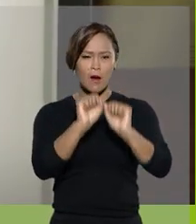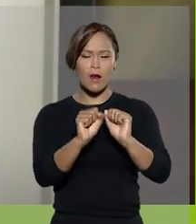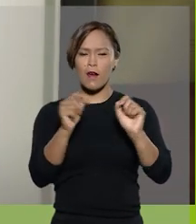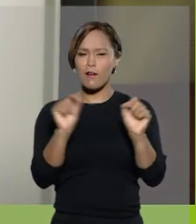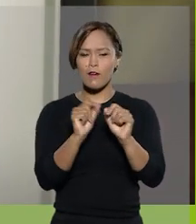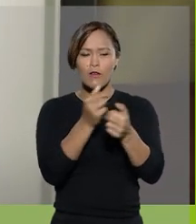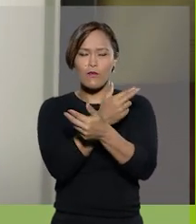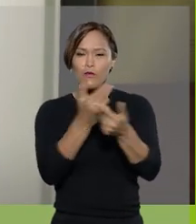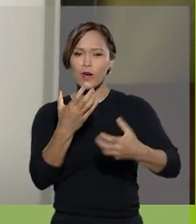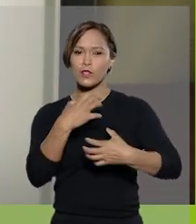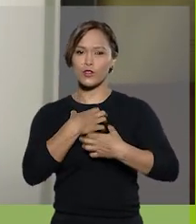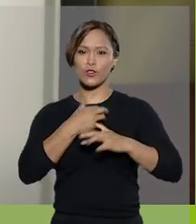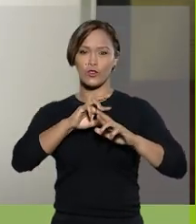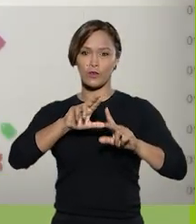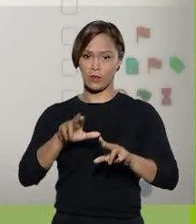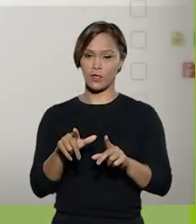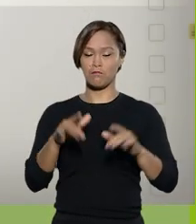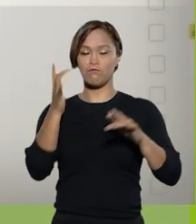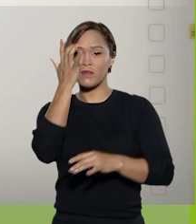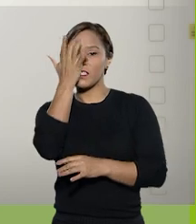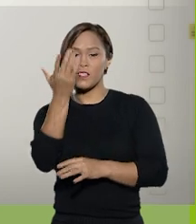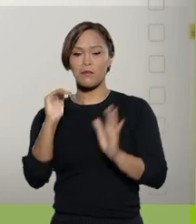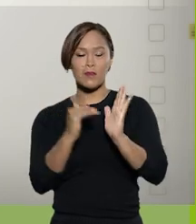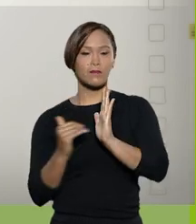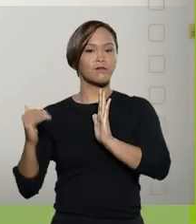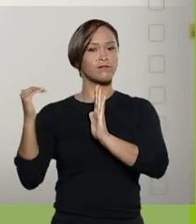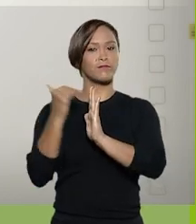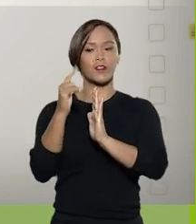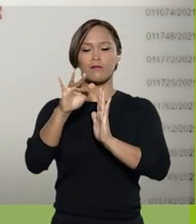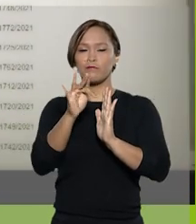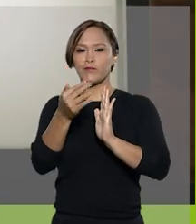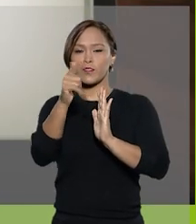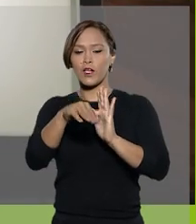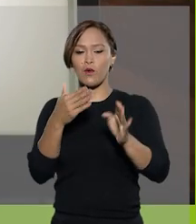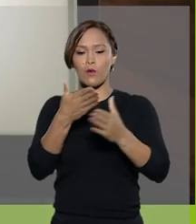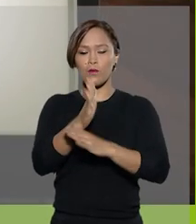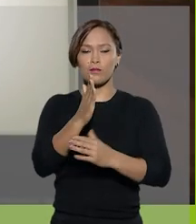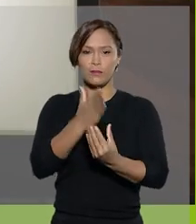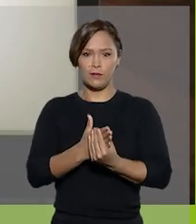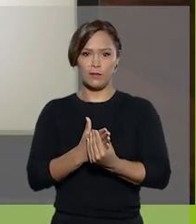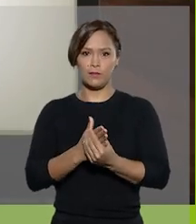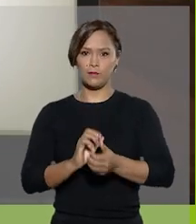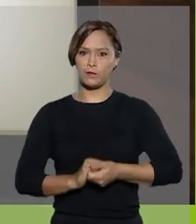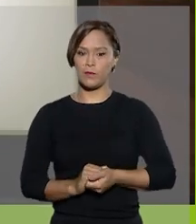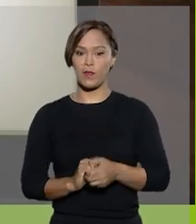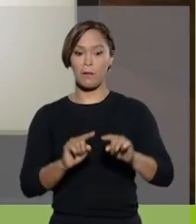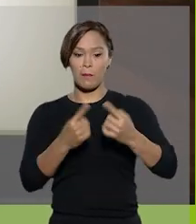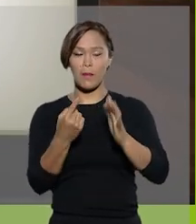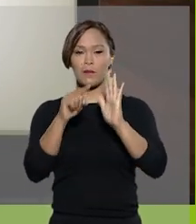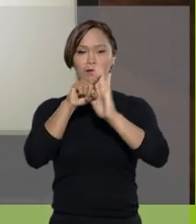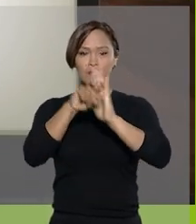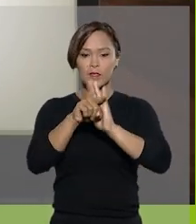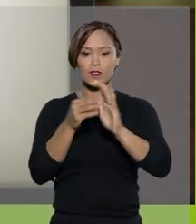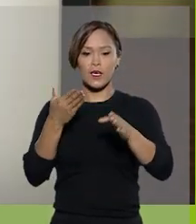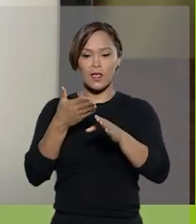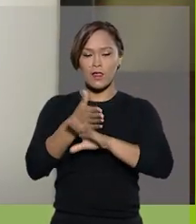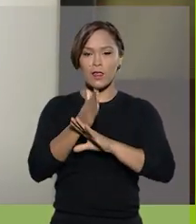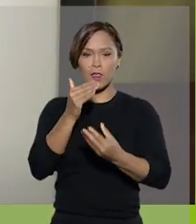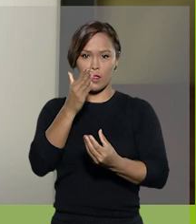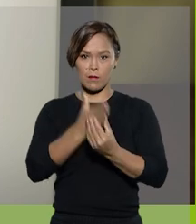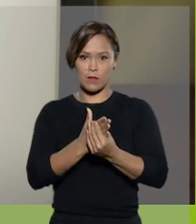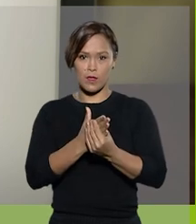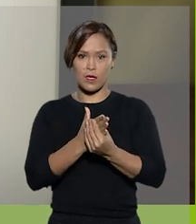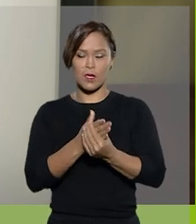de várias maneiras: simples, avançada ou dentro do processo. Para pesquisar dentro do